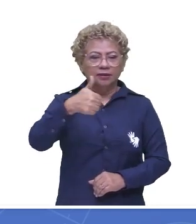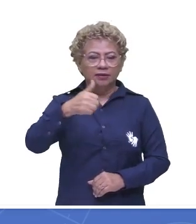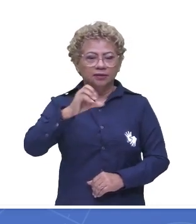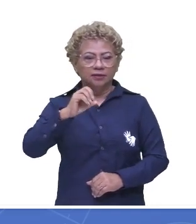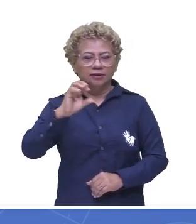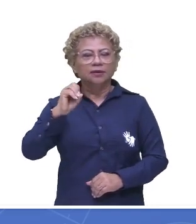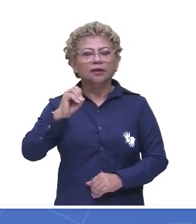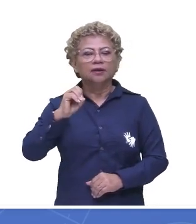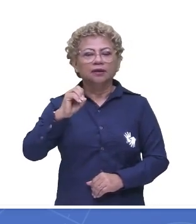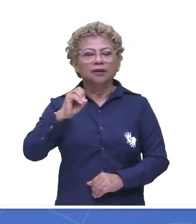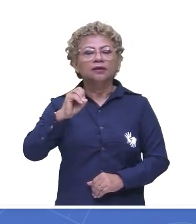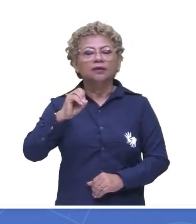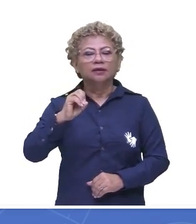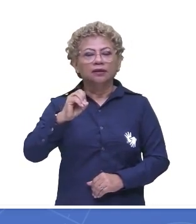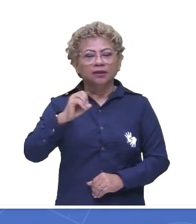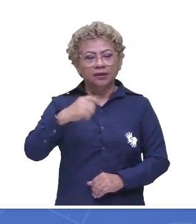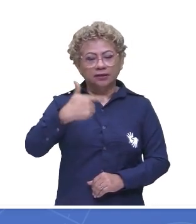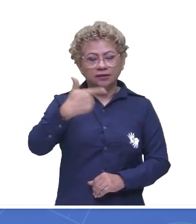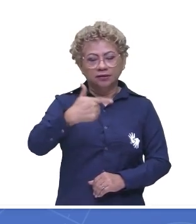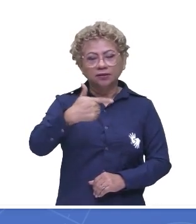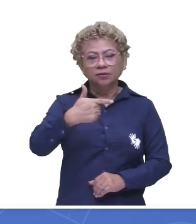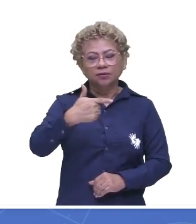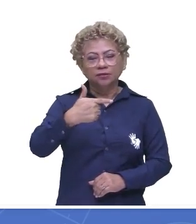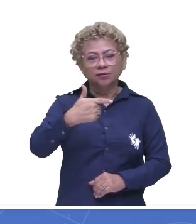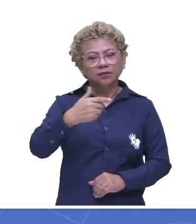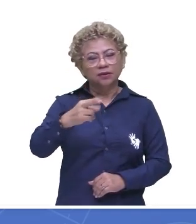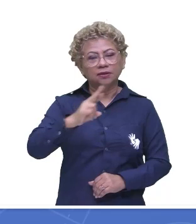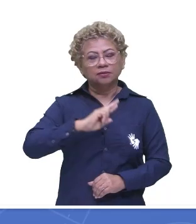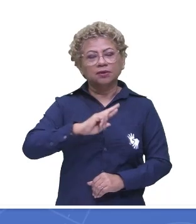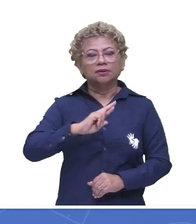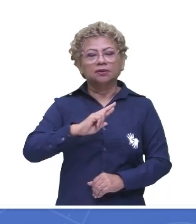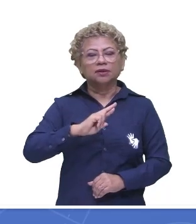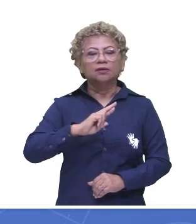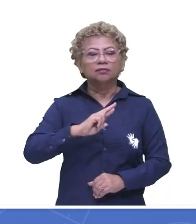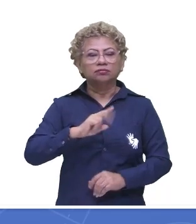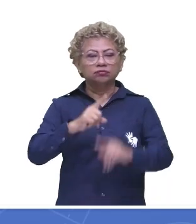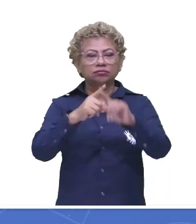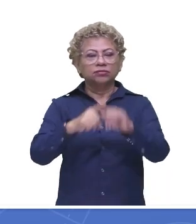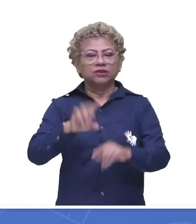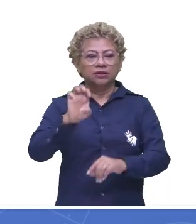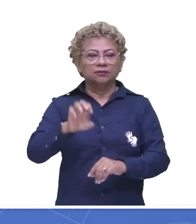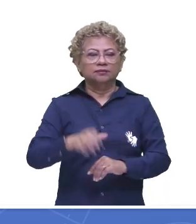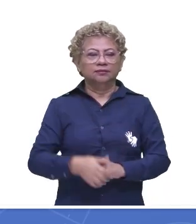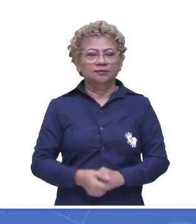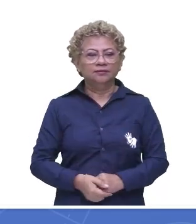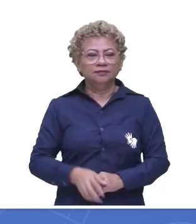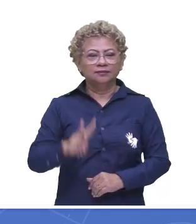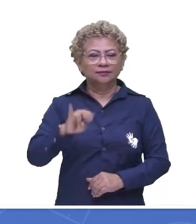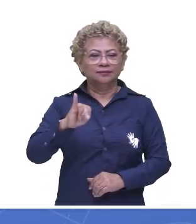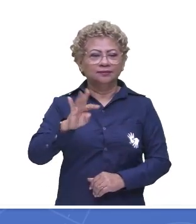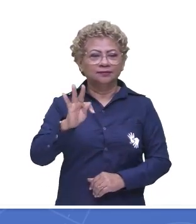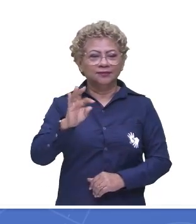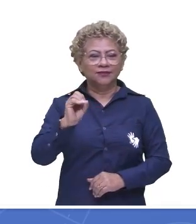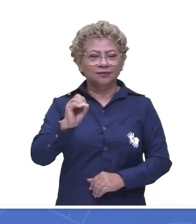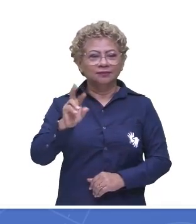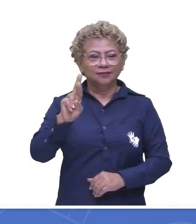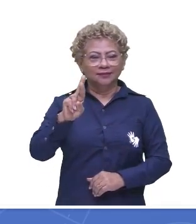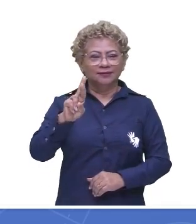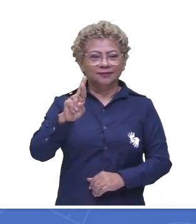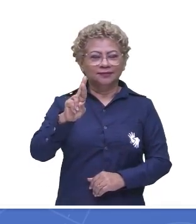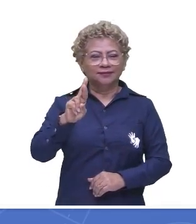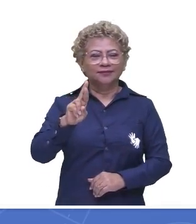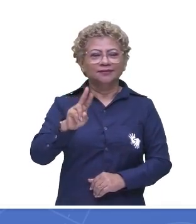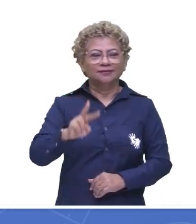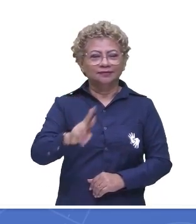E. Todo mundo acompanhando aí a Tatiane, não é que foi a primeira. O Vitor colocou questão 1, 2.100 calorias,